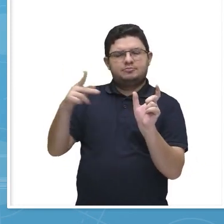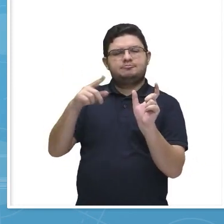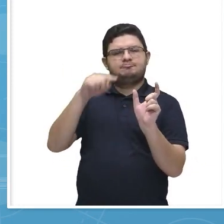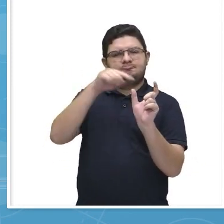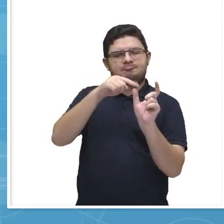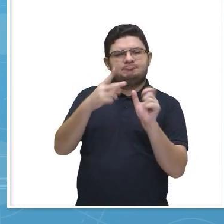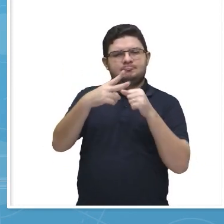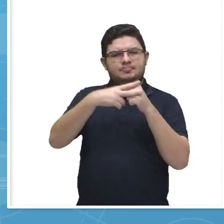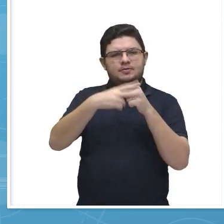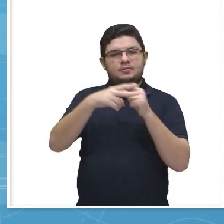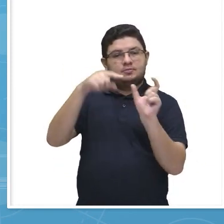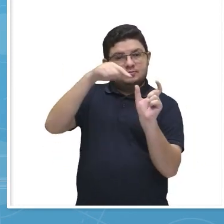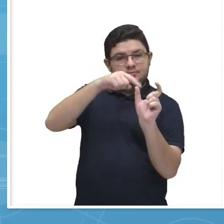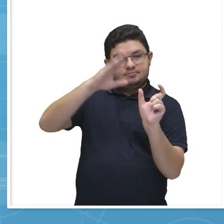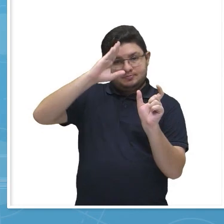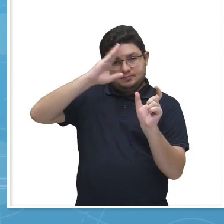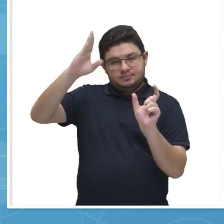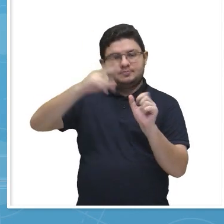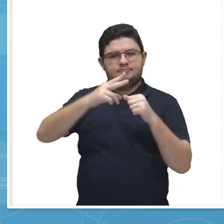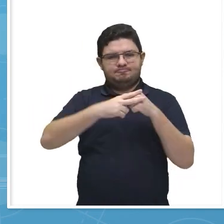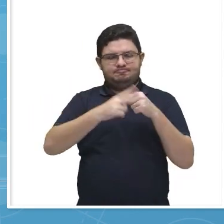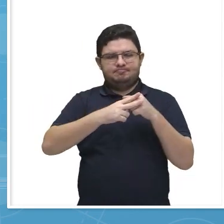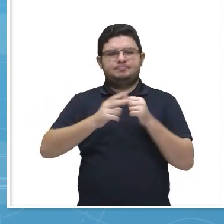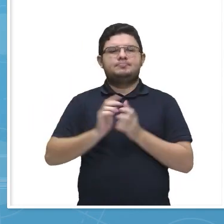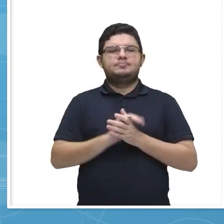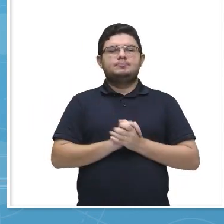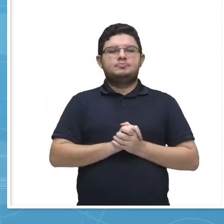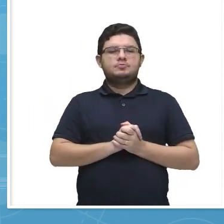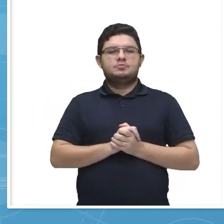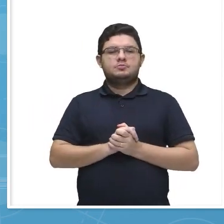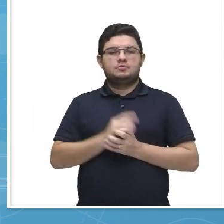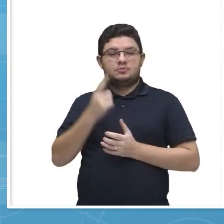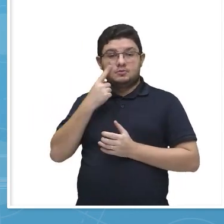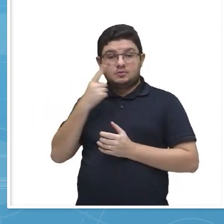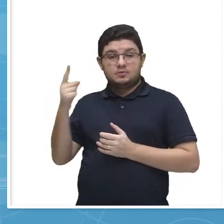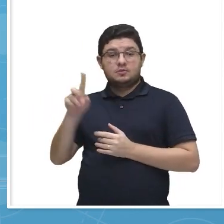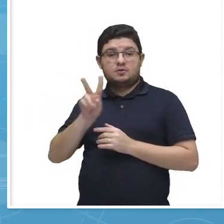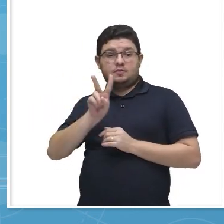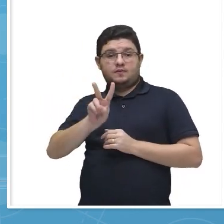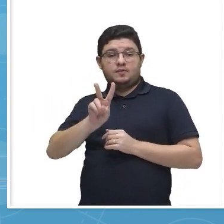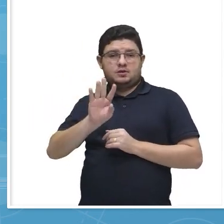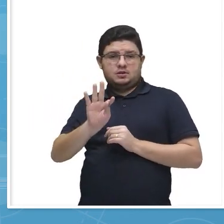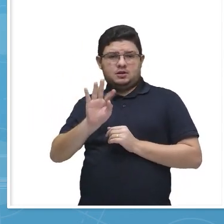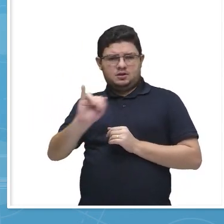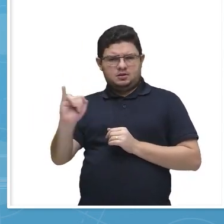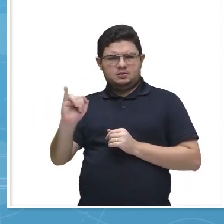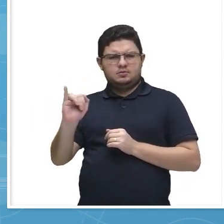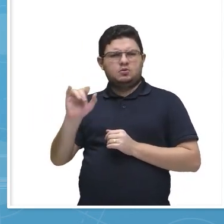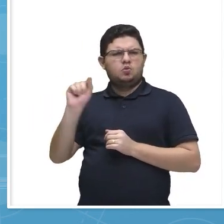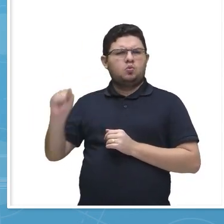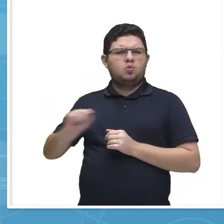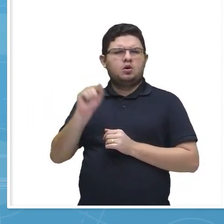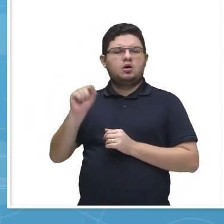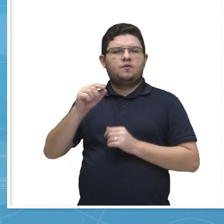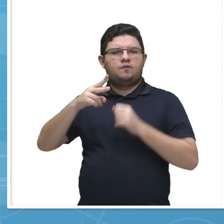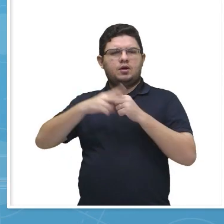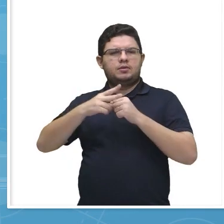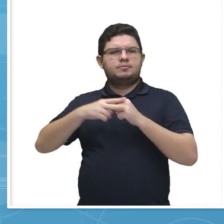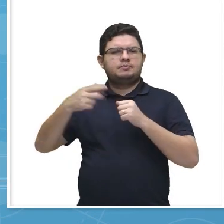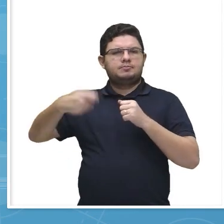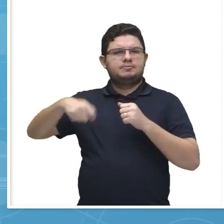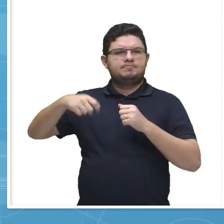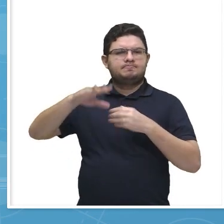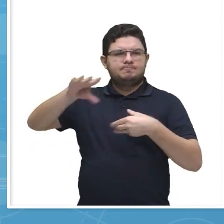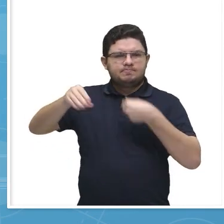verbo. Vamos adiante. Verbo transitivo indireto é o verbo que exige complemento. Para reconhecer o verbo